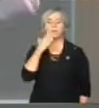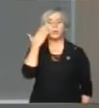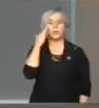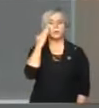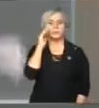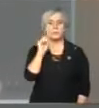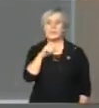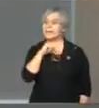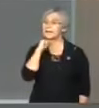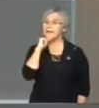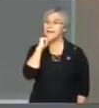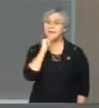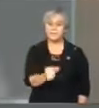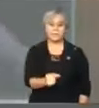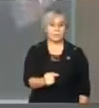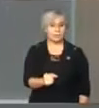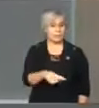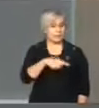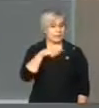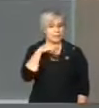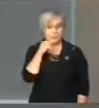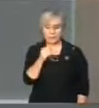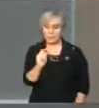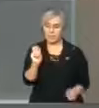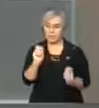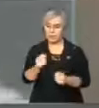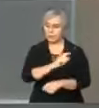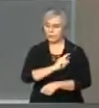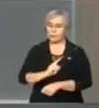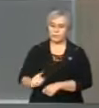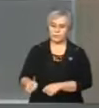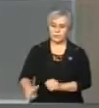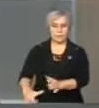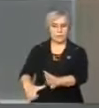ninguém, nenhum cidadão nesse país pode ser condenado de forma